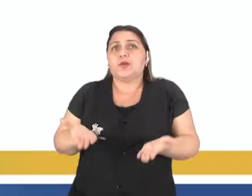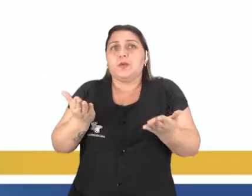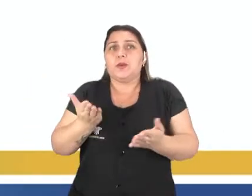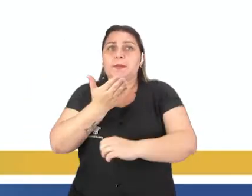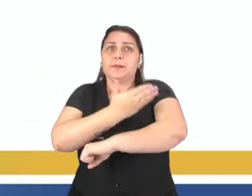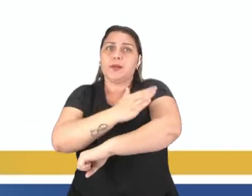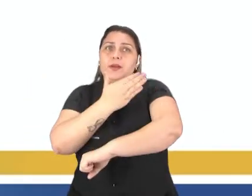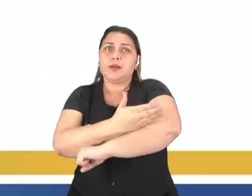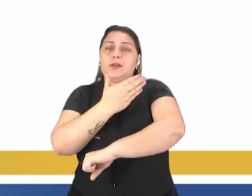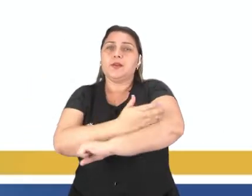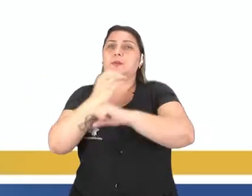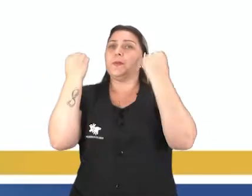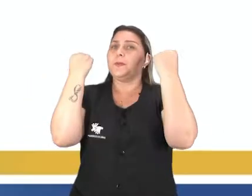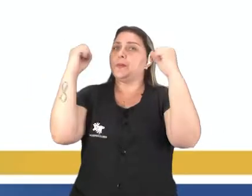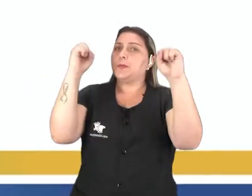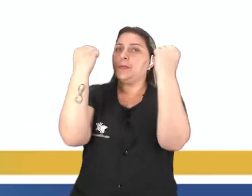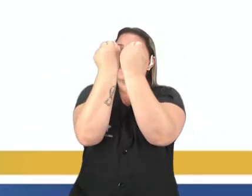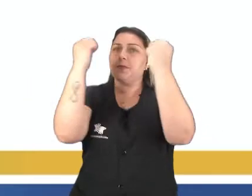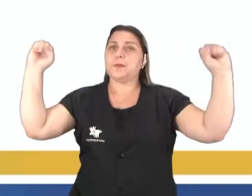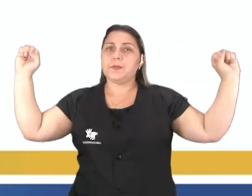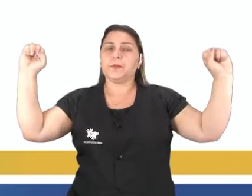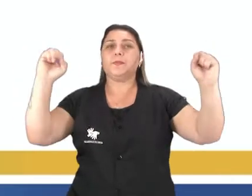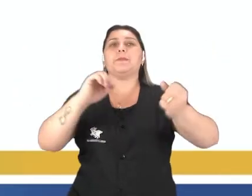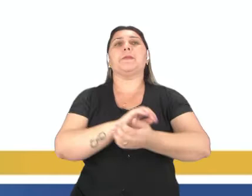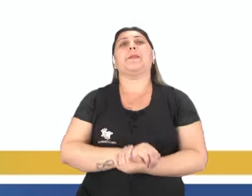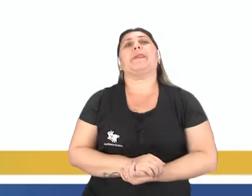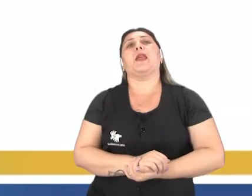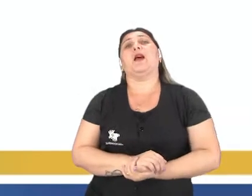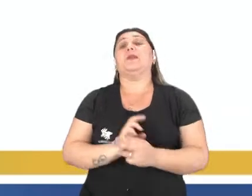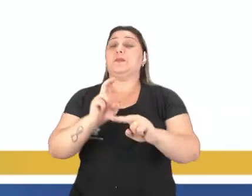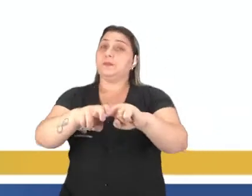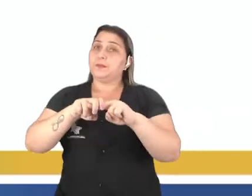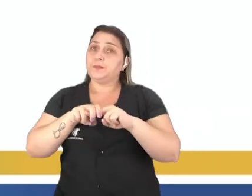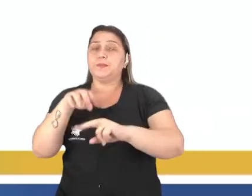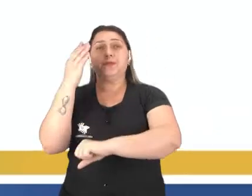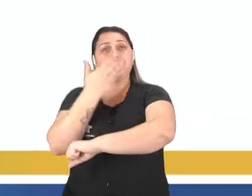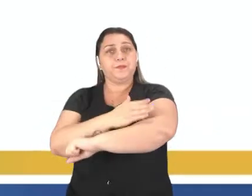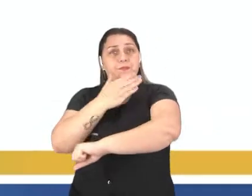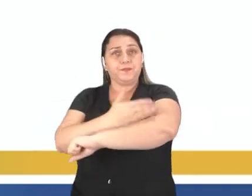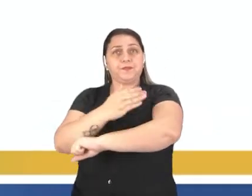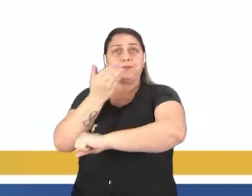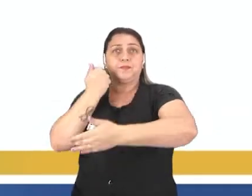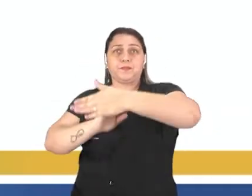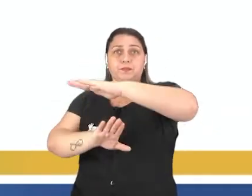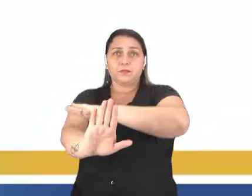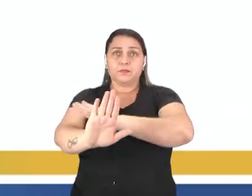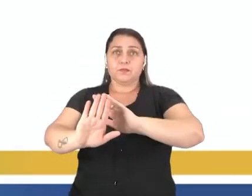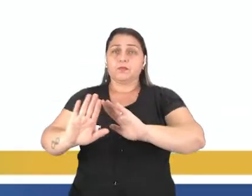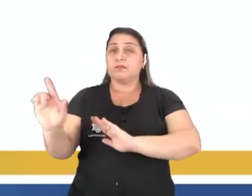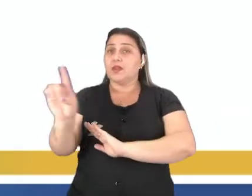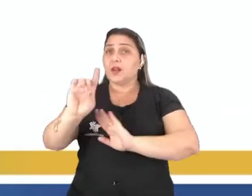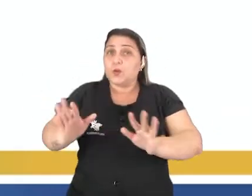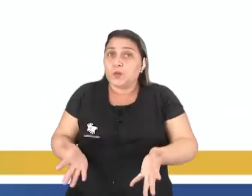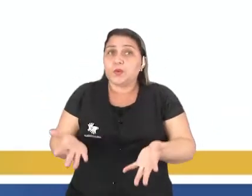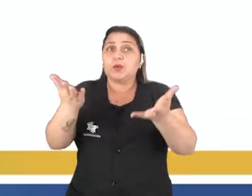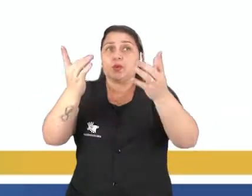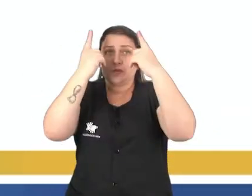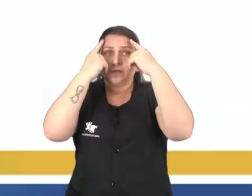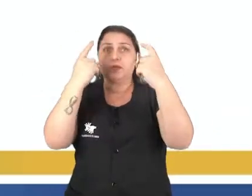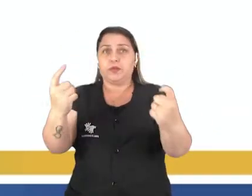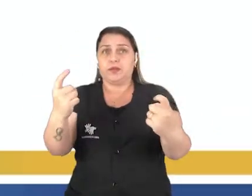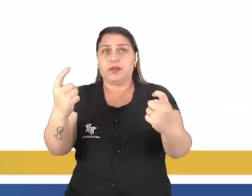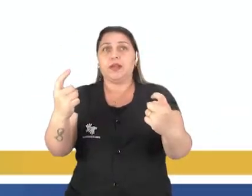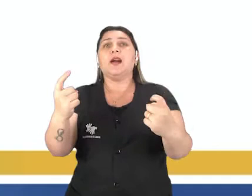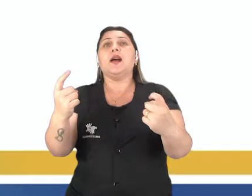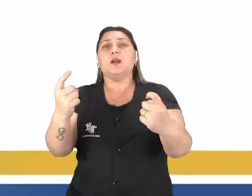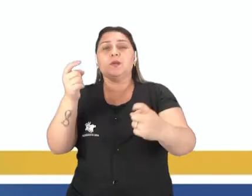do estímulo à prática de exercícios físicos, né? Portanto, a prática de artes marciais não estimula a violência,